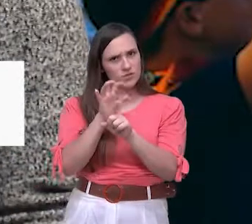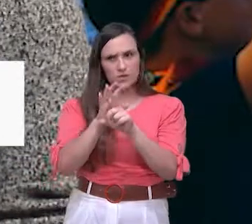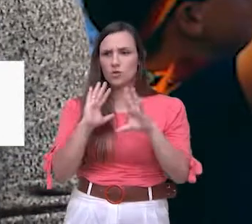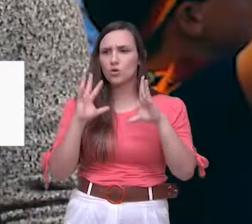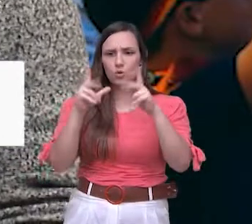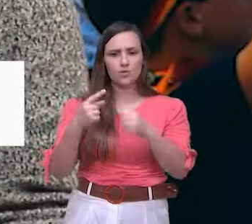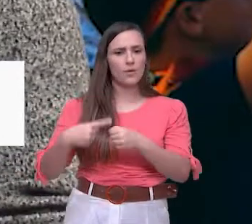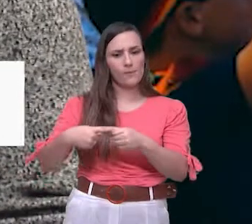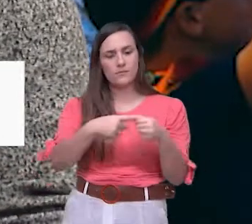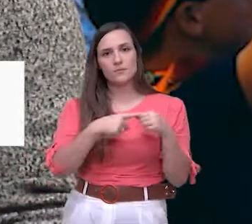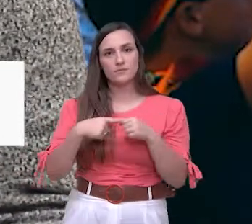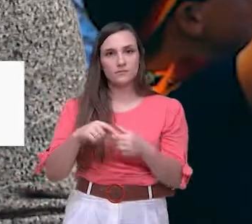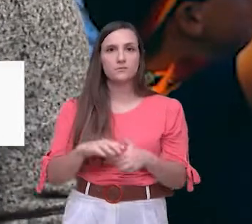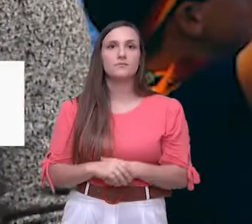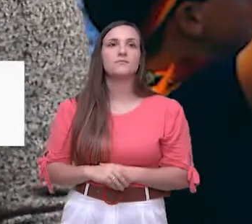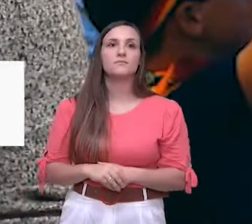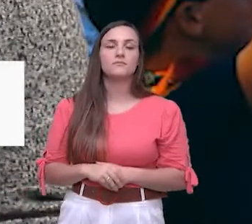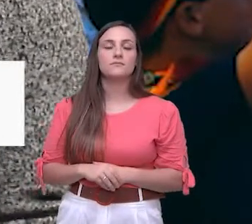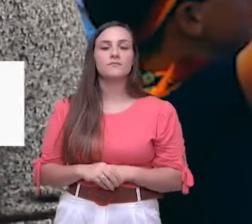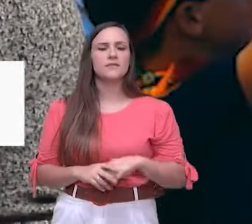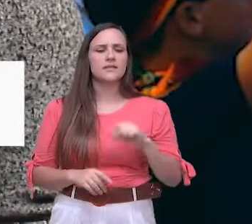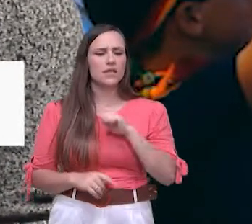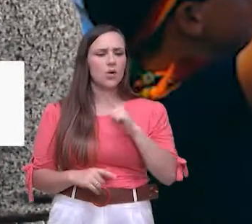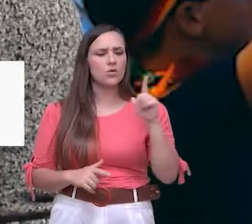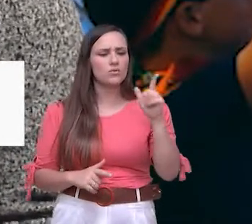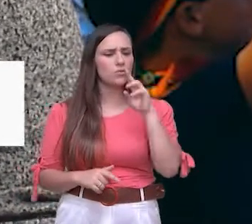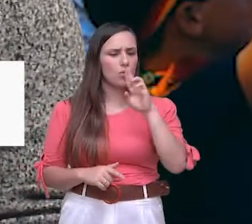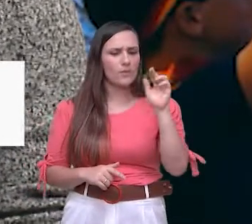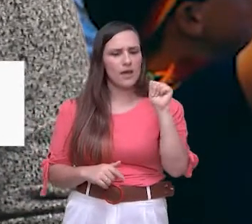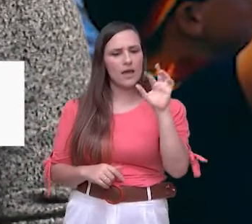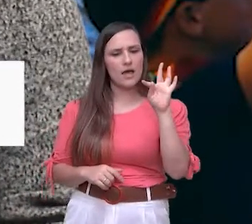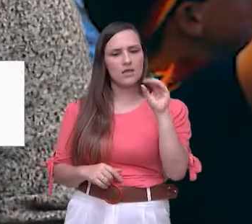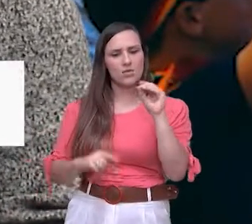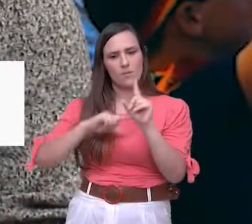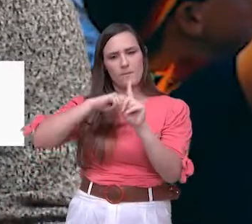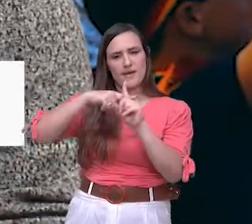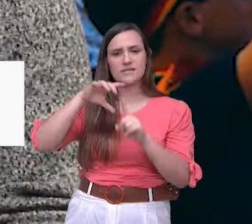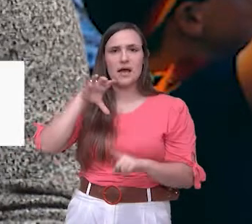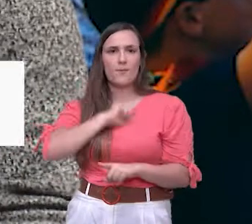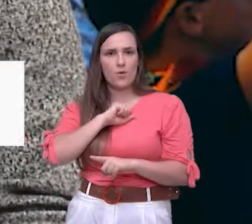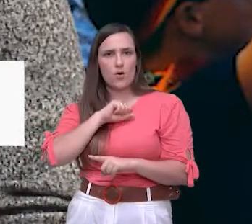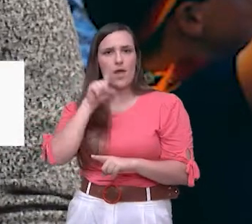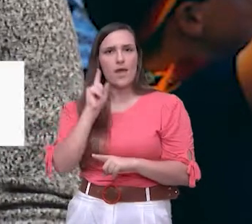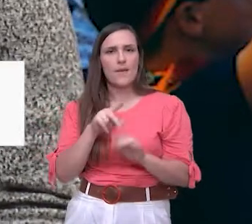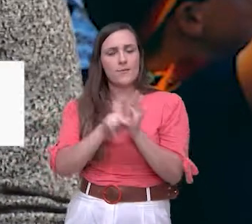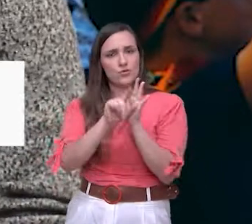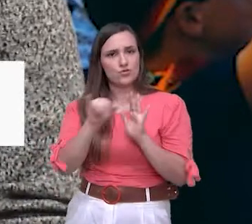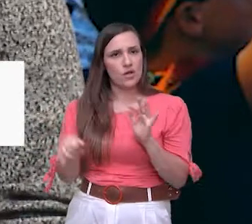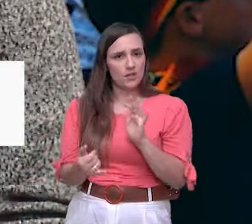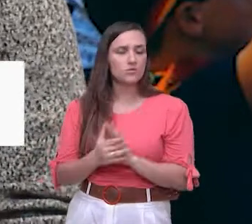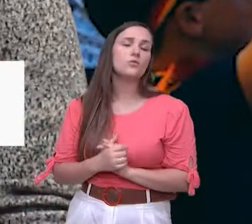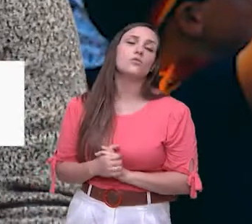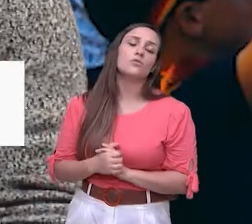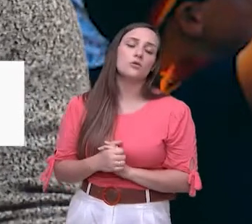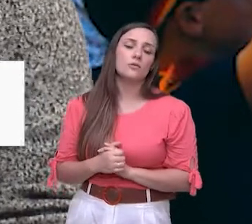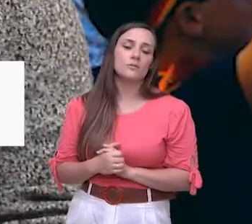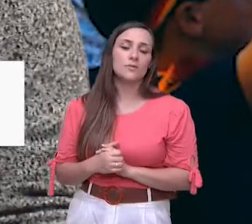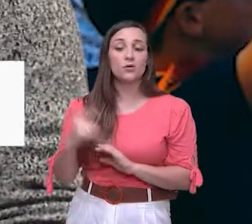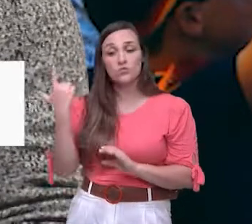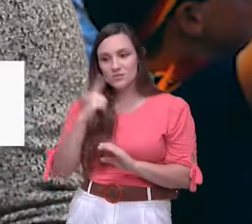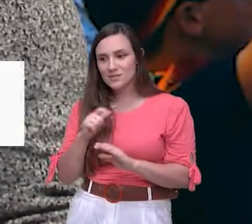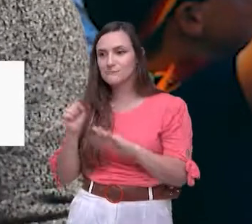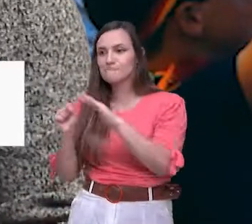centro o programa Estadual de cidadania LGBT impacta em todos os municípios mais o programa pacto mais amor MS